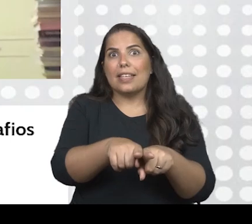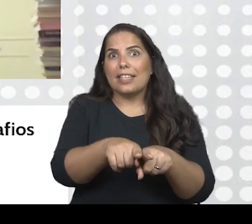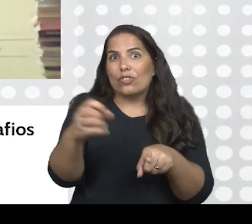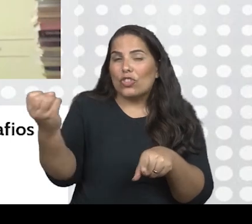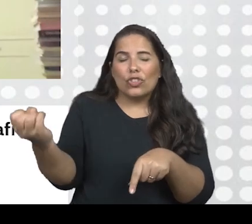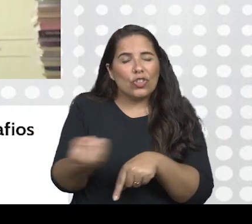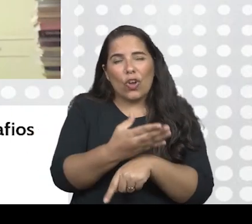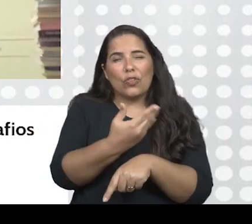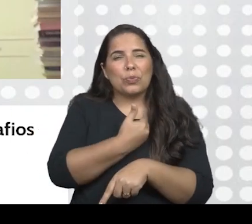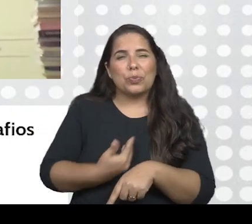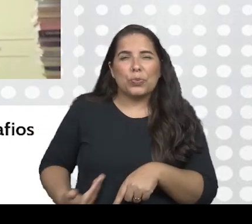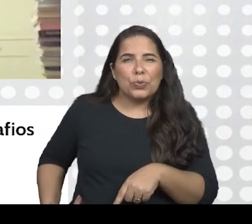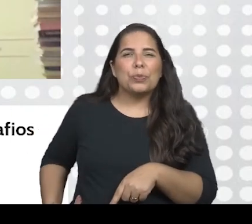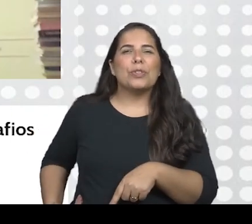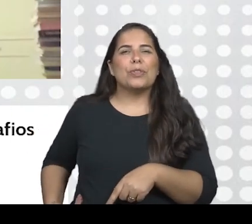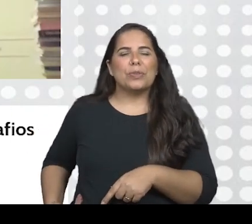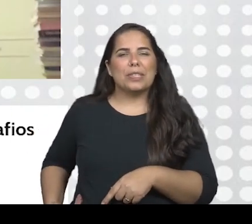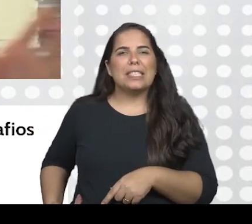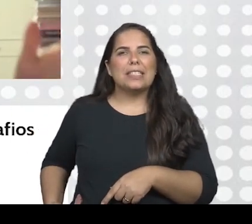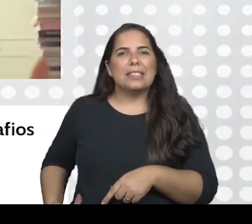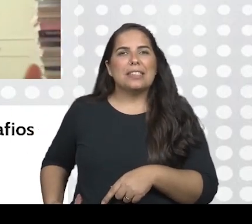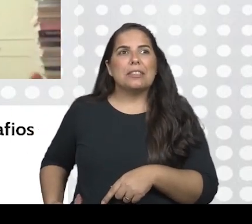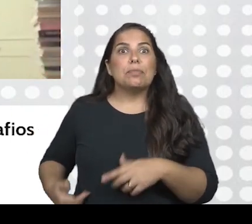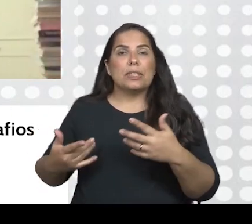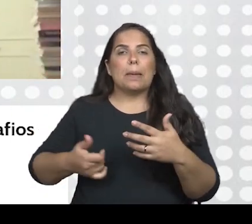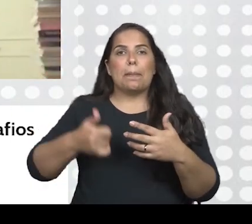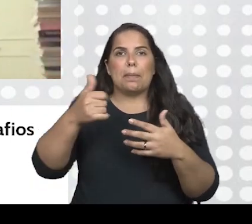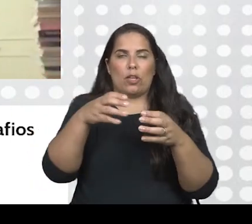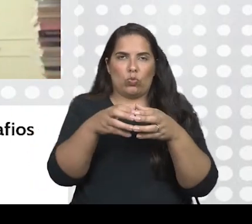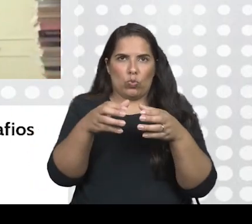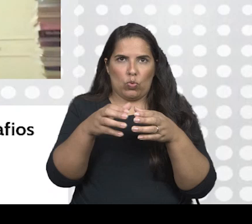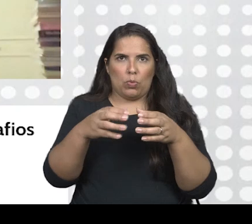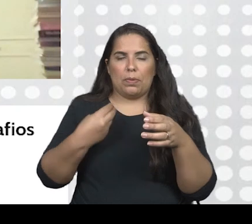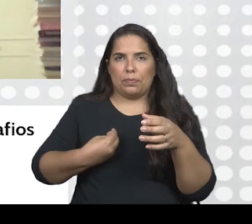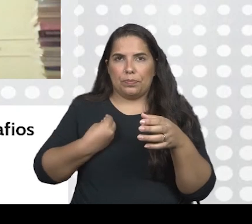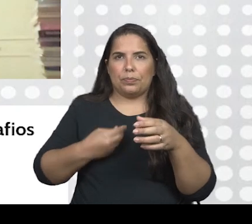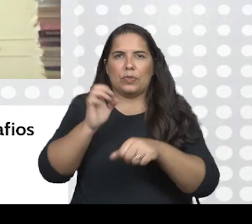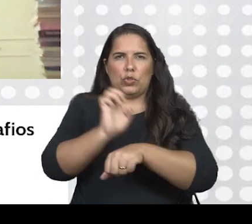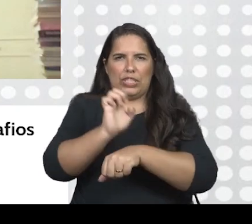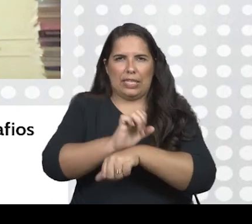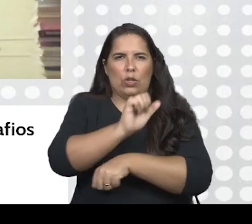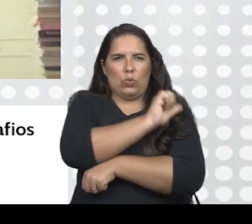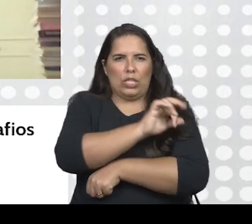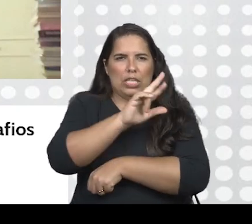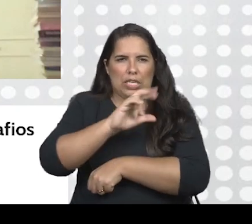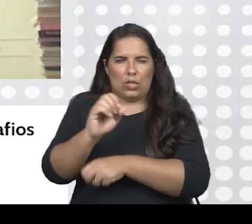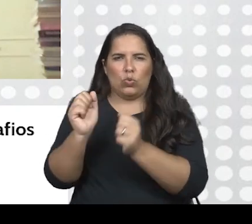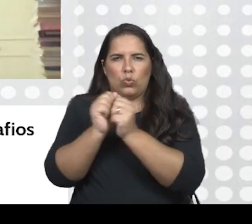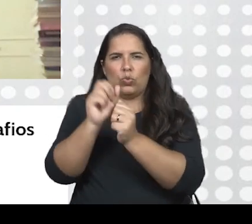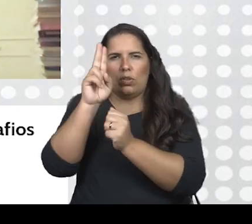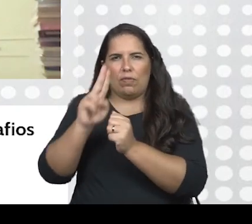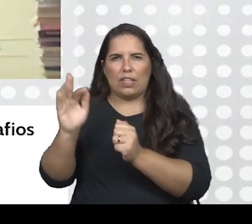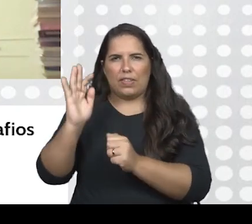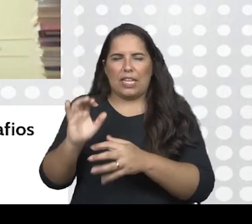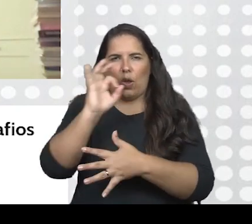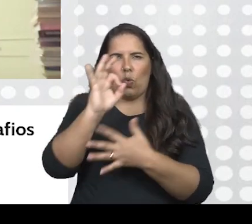inédita, público-público, e que, na primeira turma, envolvia o Estado do Rio de Janeiro com a Universidade Federal